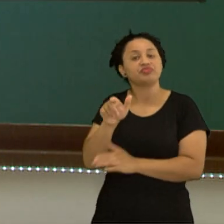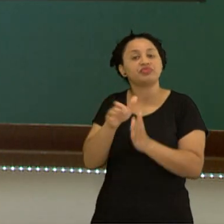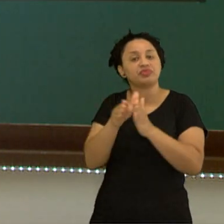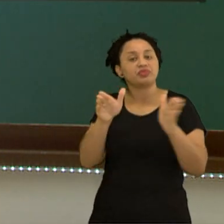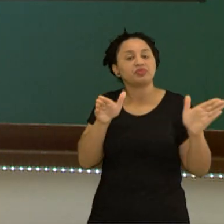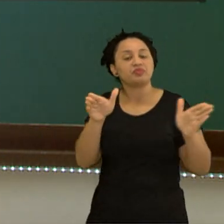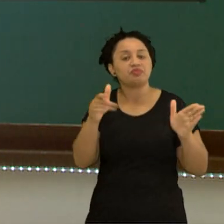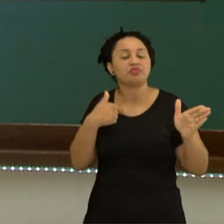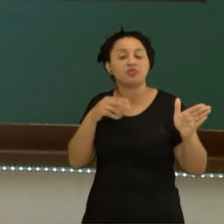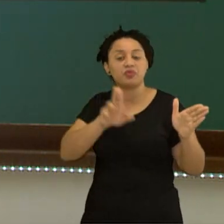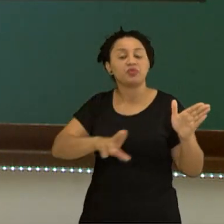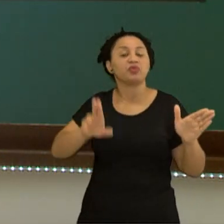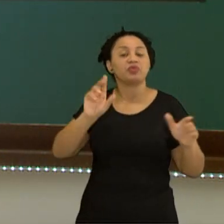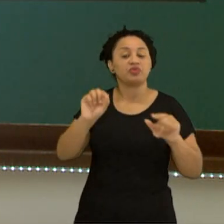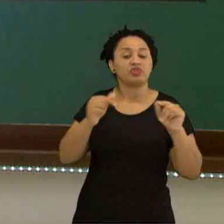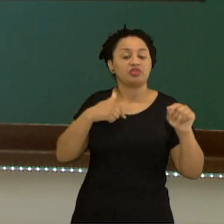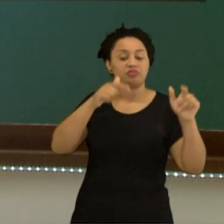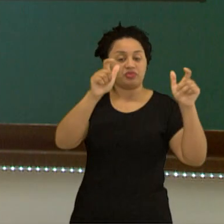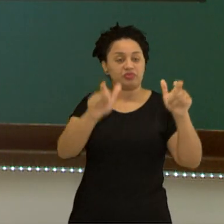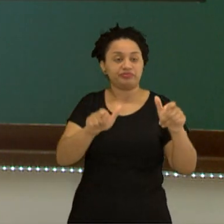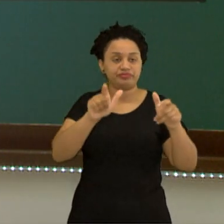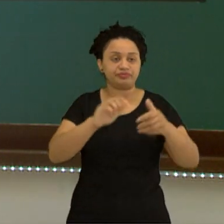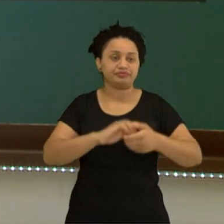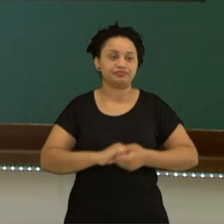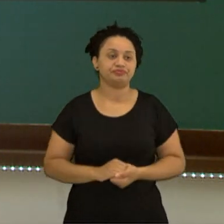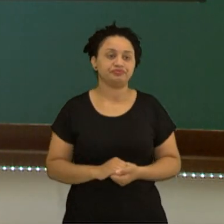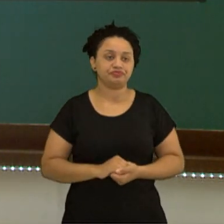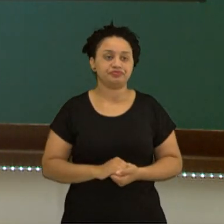para usar para esse local.